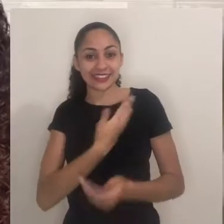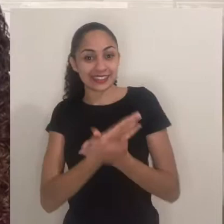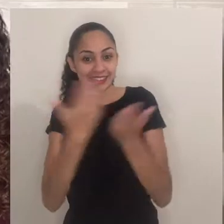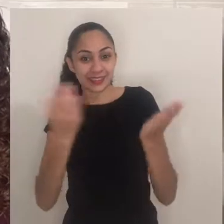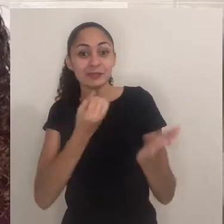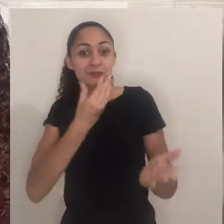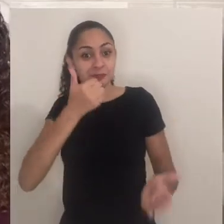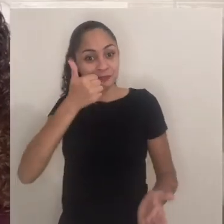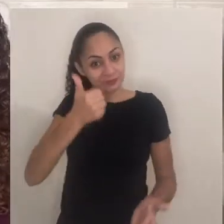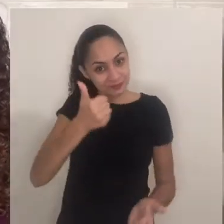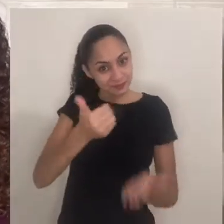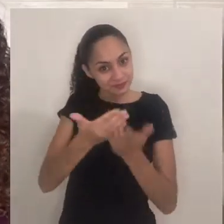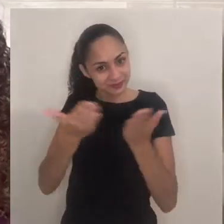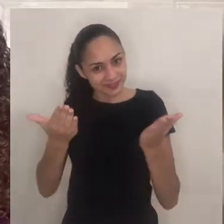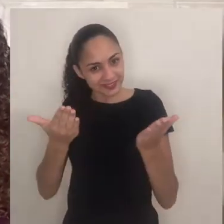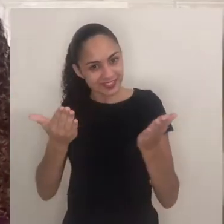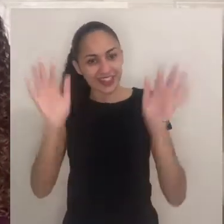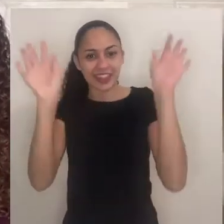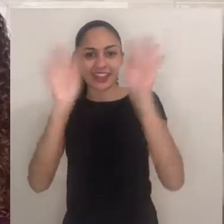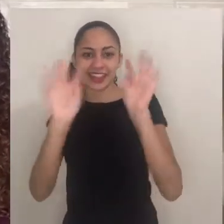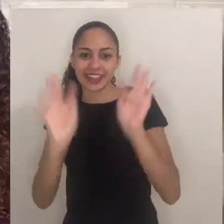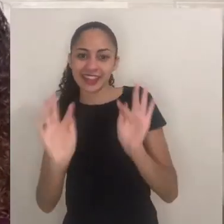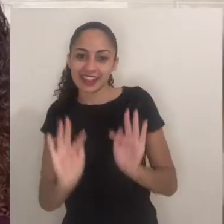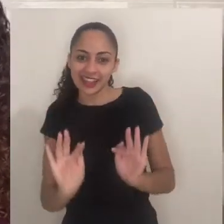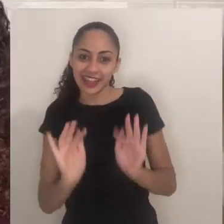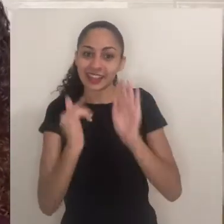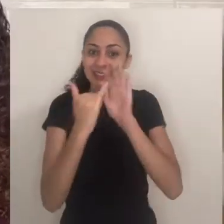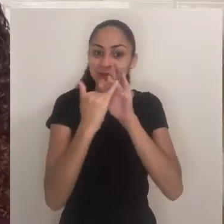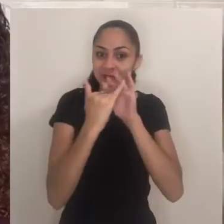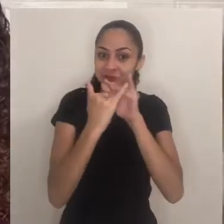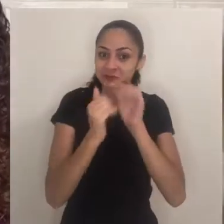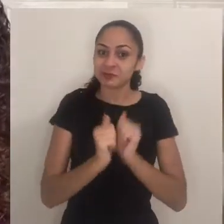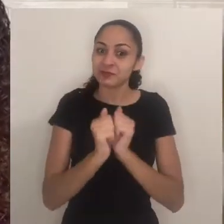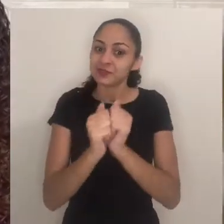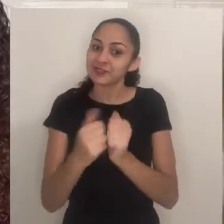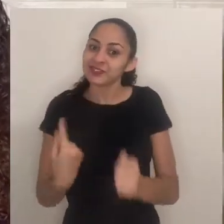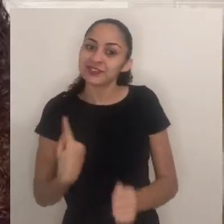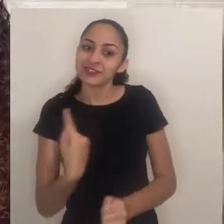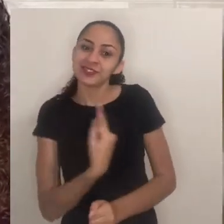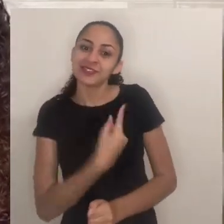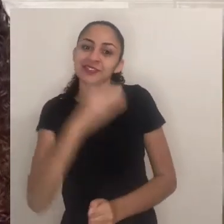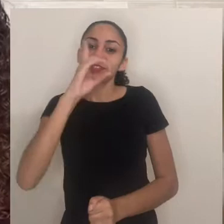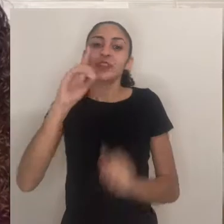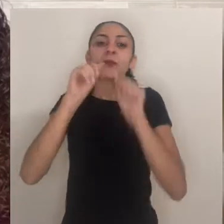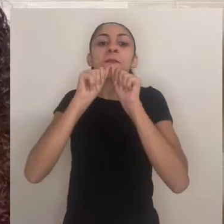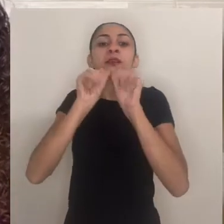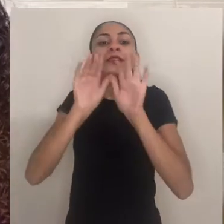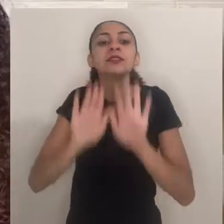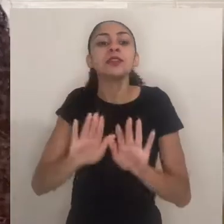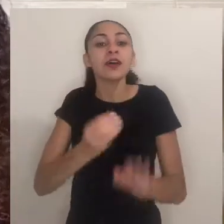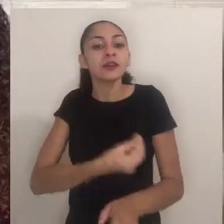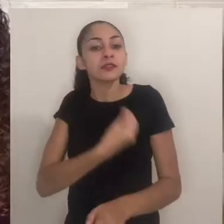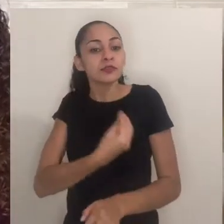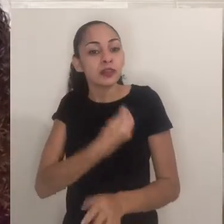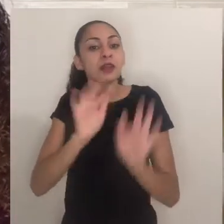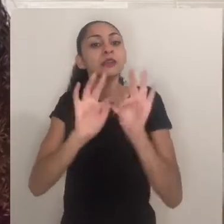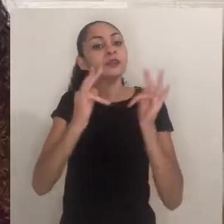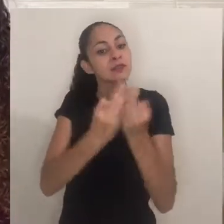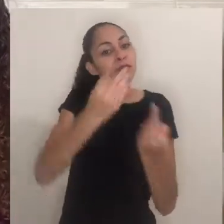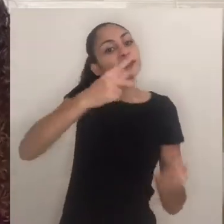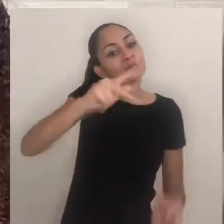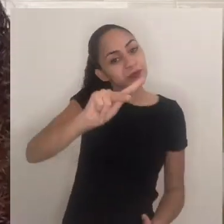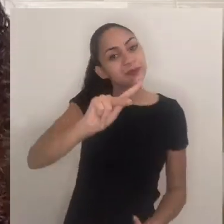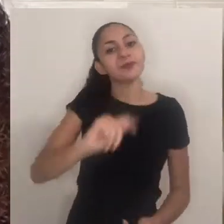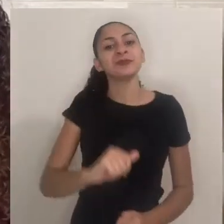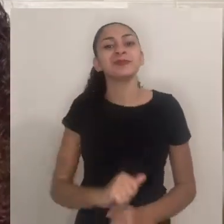Graça e paz, irmãos, tudo bem com vocês? Ficamos muito felizes com a sua participação aqui no canal. Deus abençoe a sua